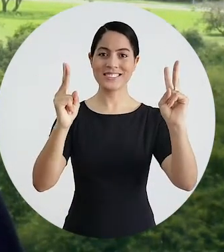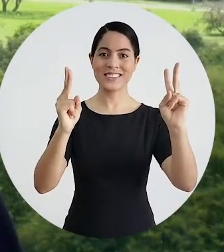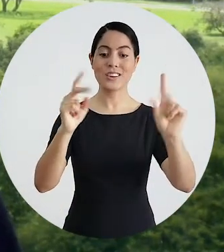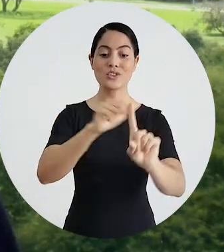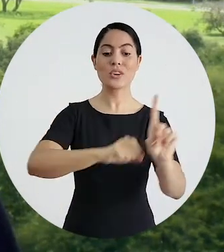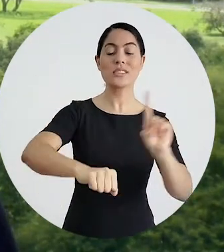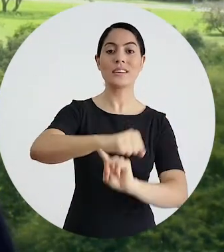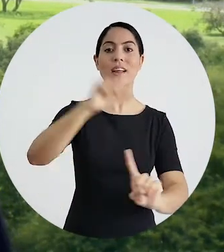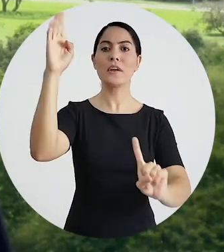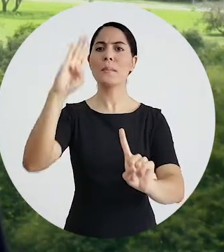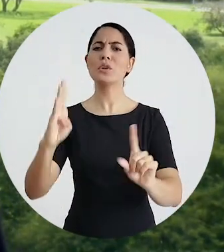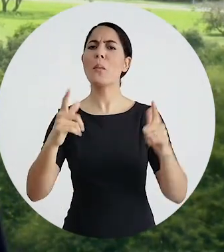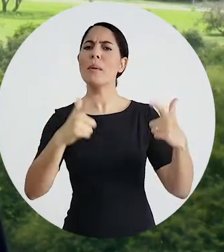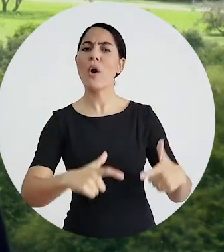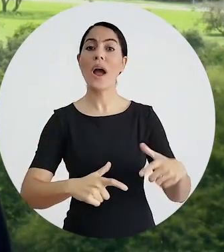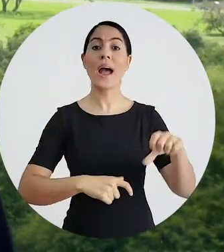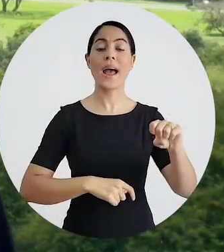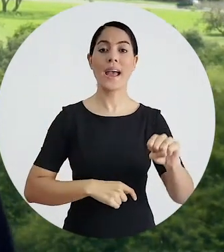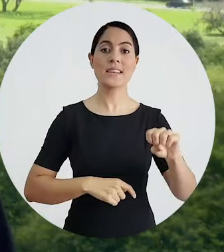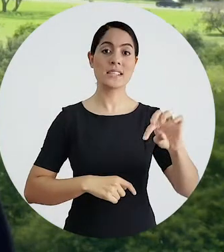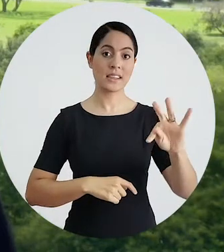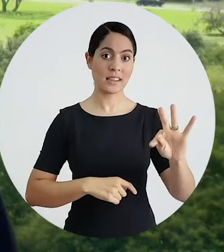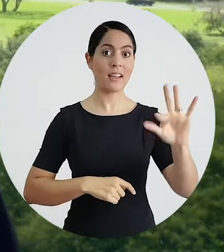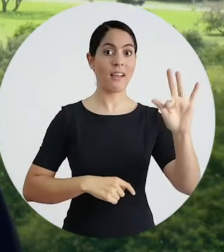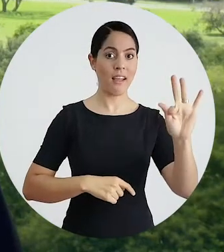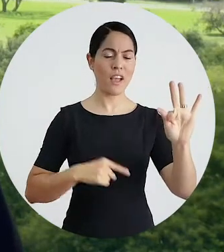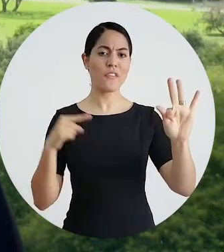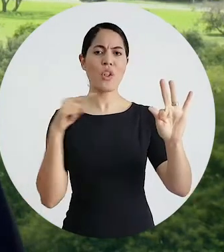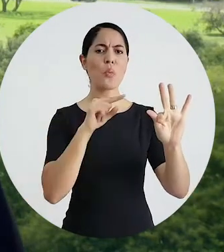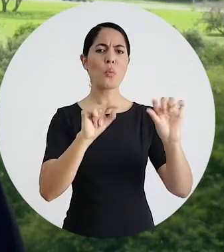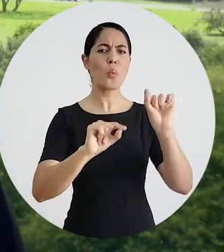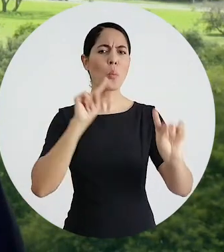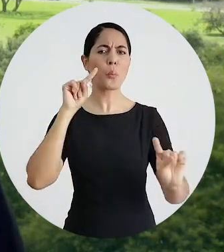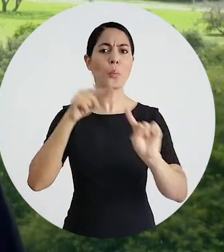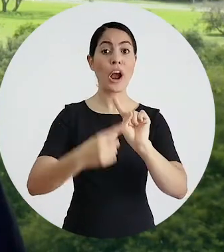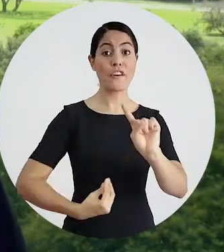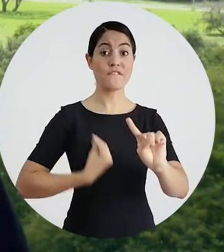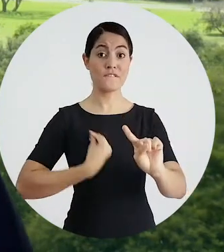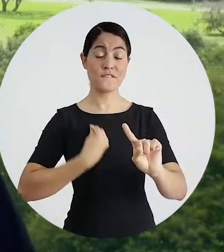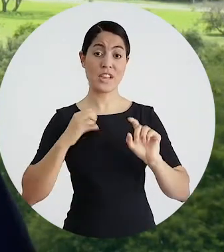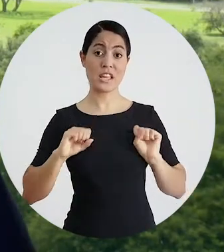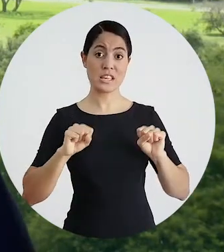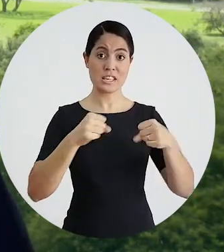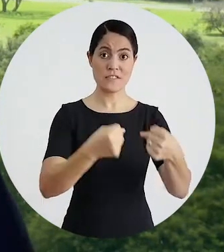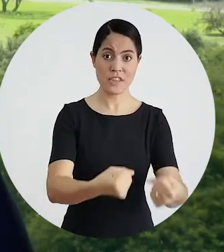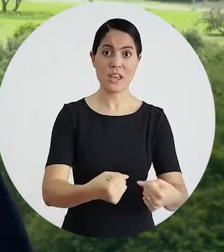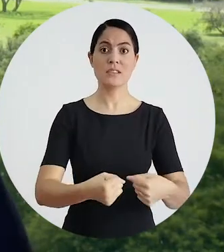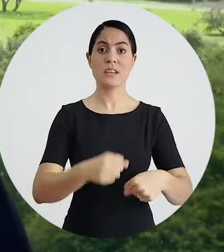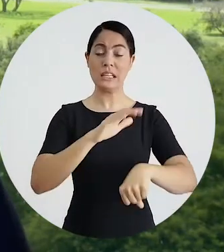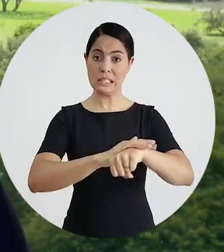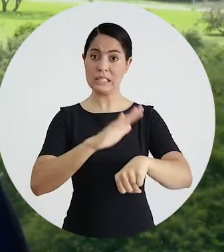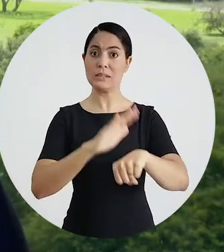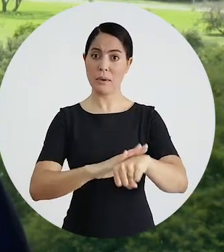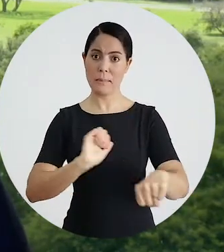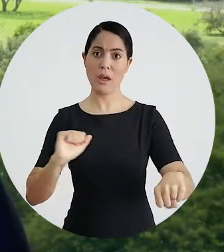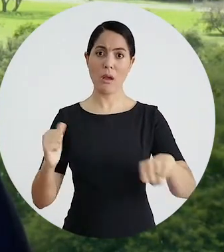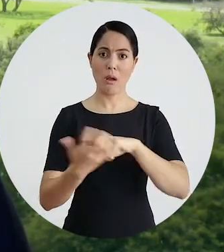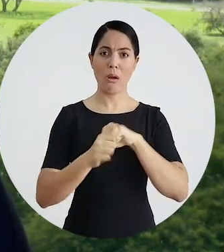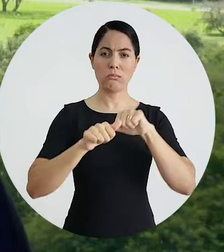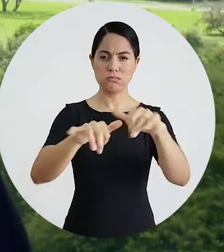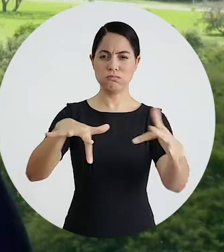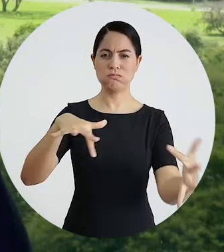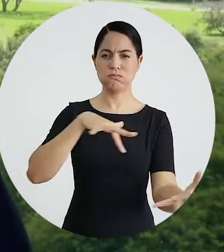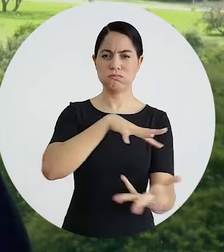sociedade brasileira junto ao Supremo Tribunal Federal, na luta em defesa da vida e dos adequados meios de combate à pandemia